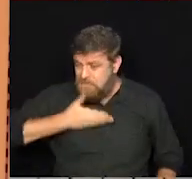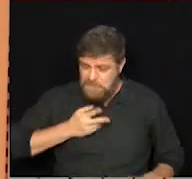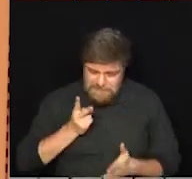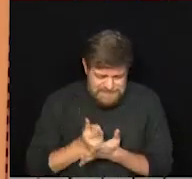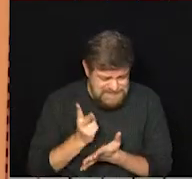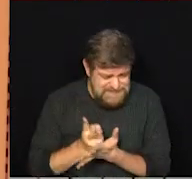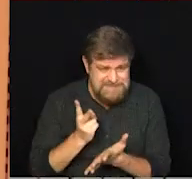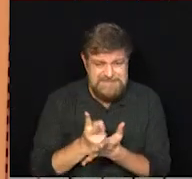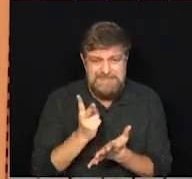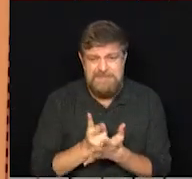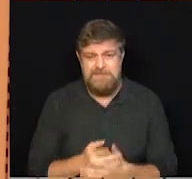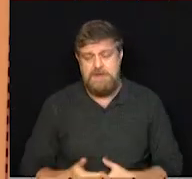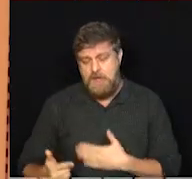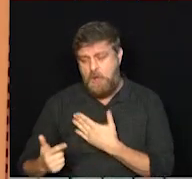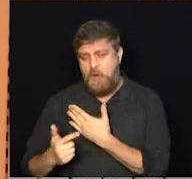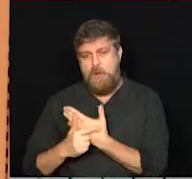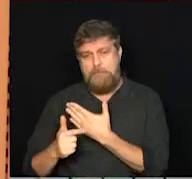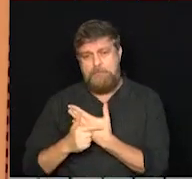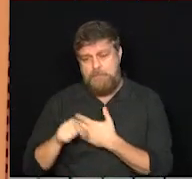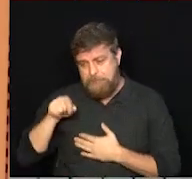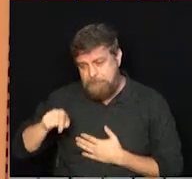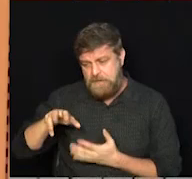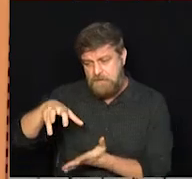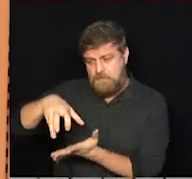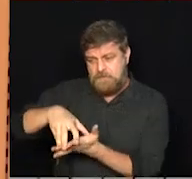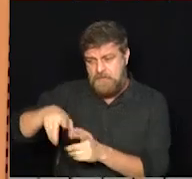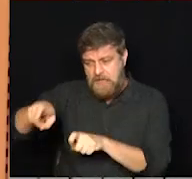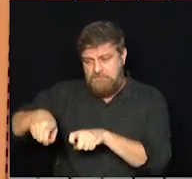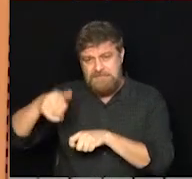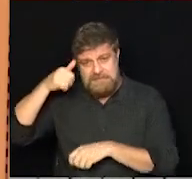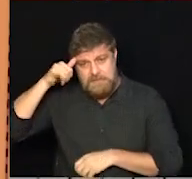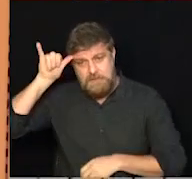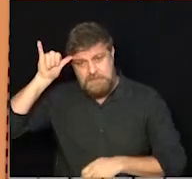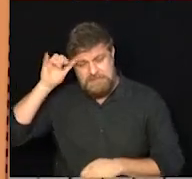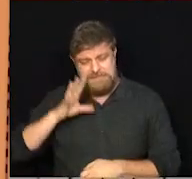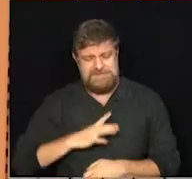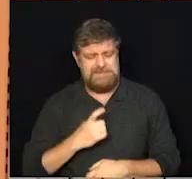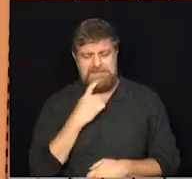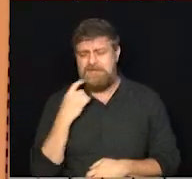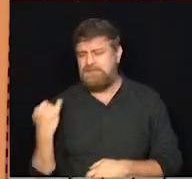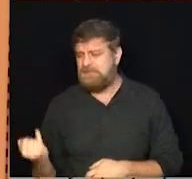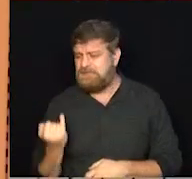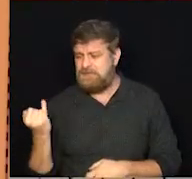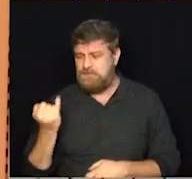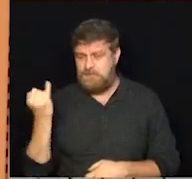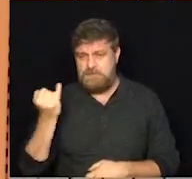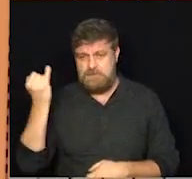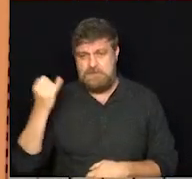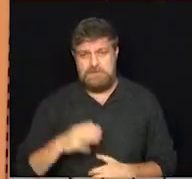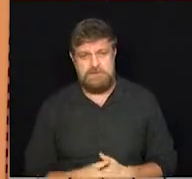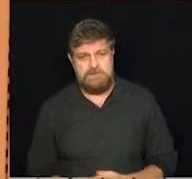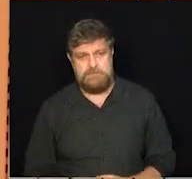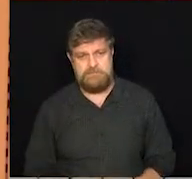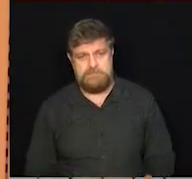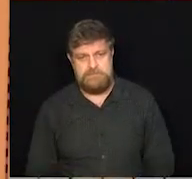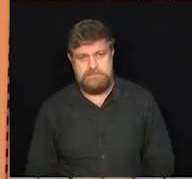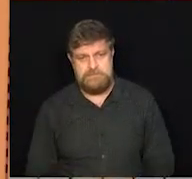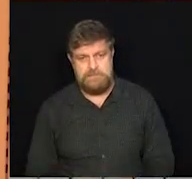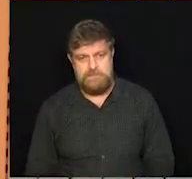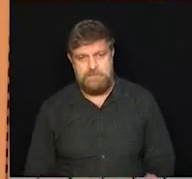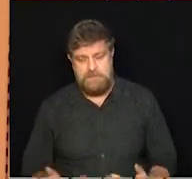frequentemente o papel da Fazenda Roseira para cidade então eu vou aqui iniciar